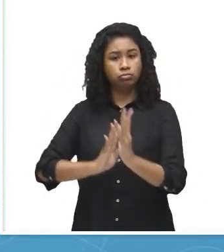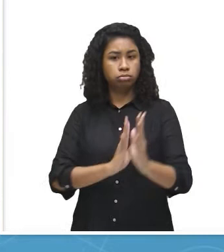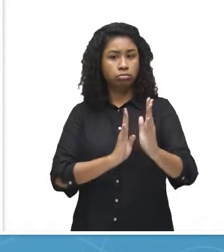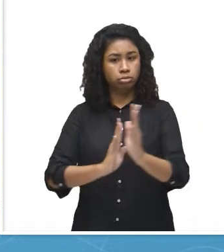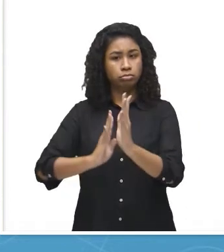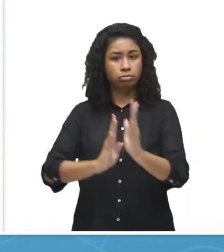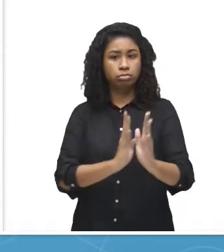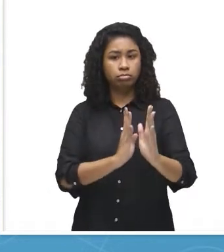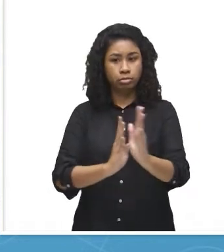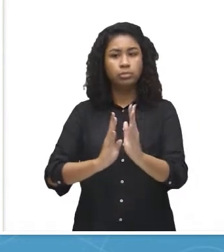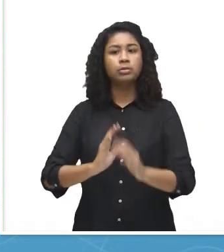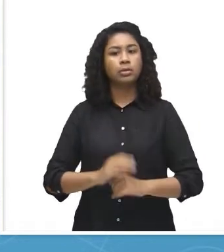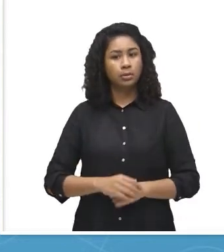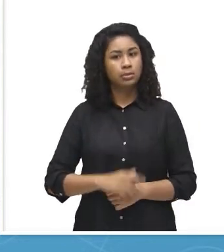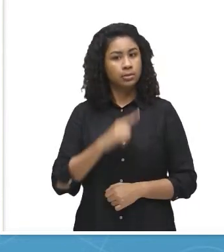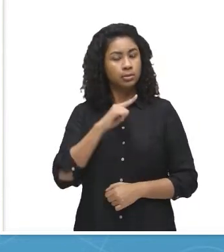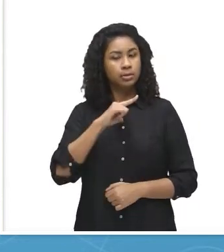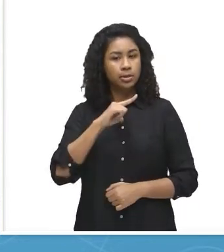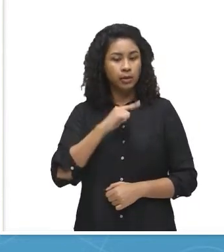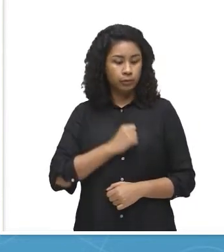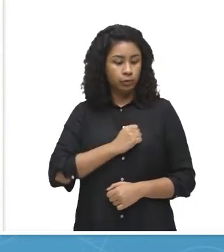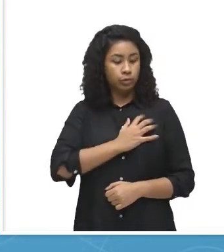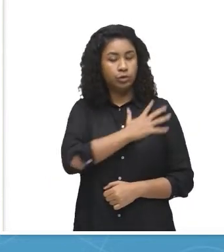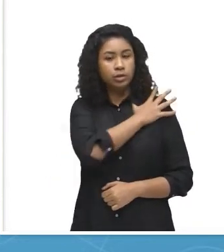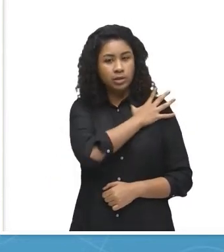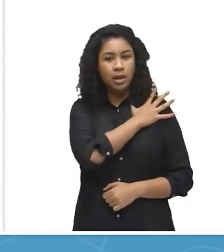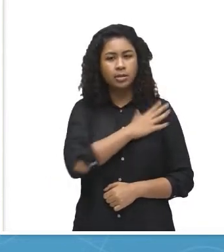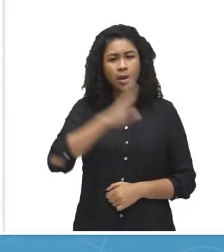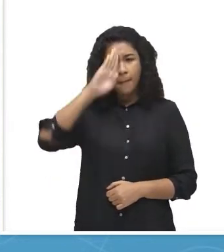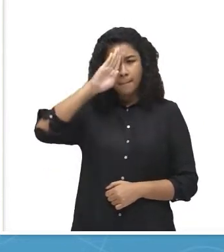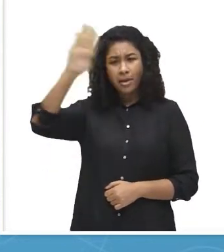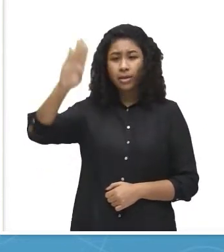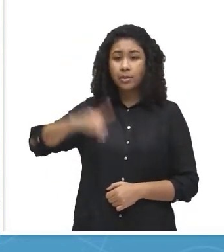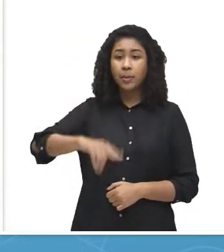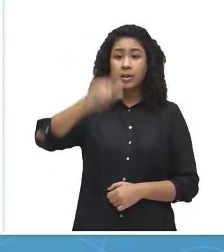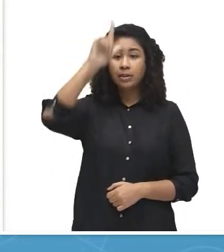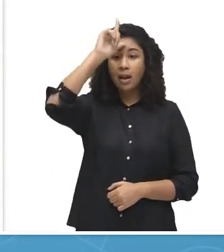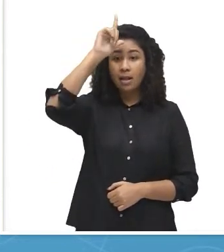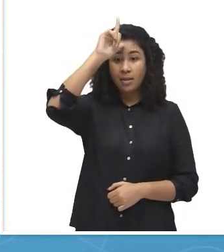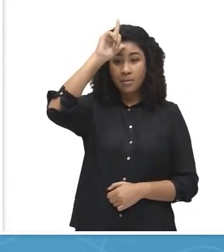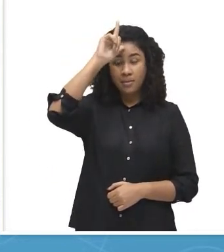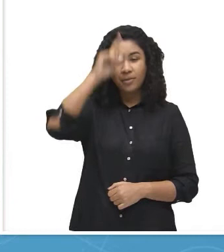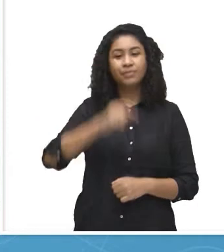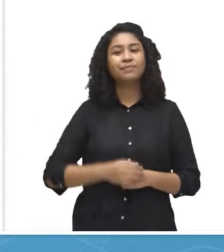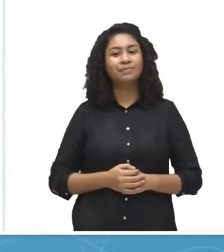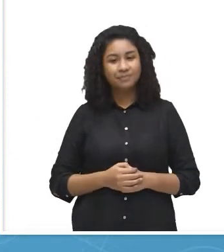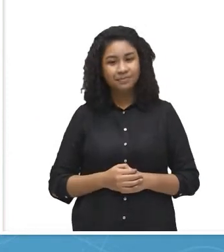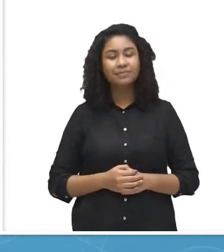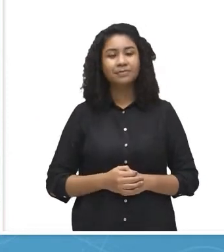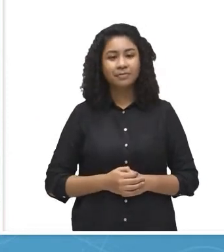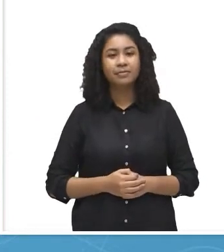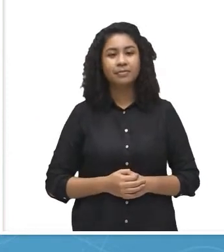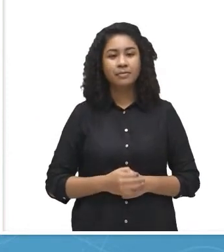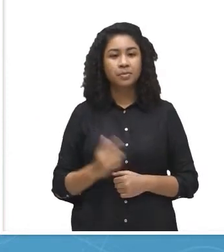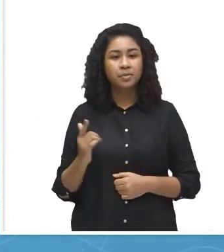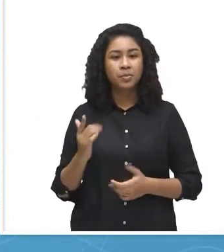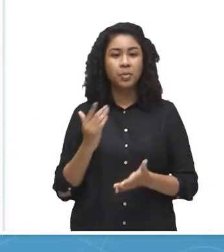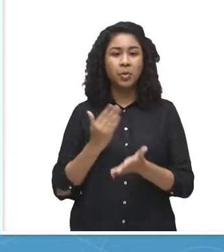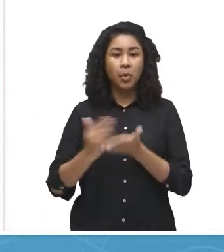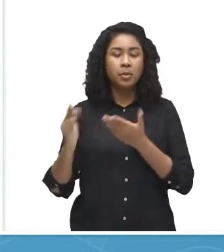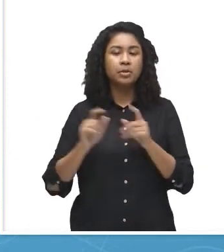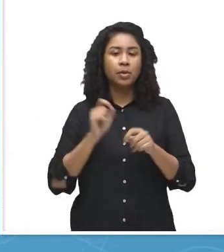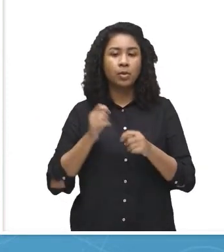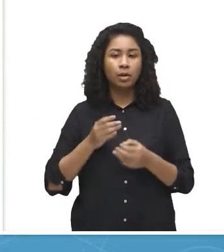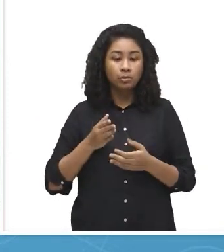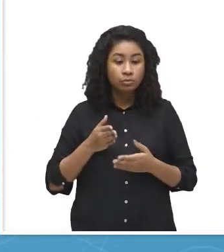principalmente dos alemães, que começaram a ganhar mais e mais territórios até chegar basicamente às portas de Paris,